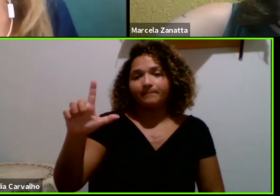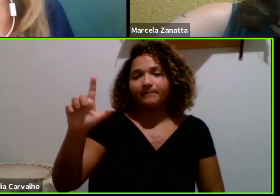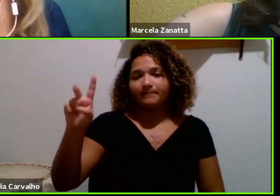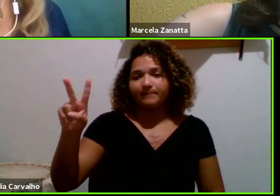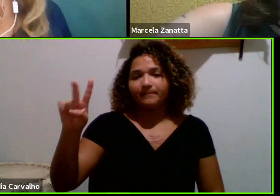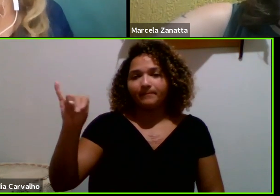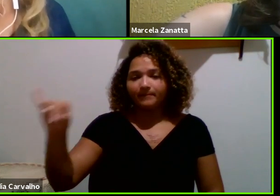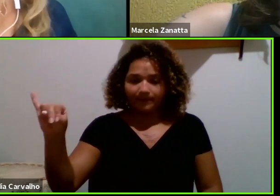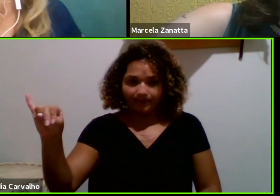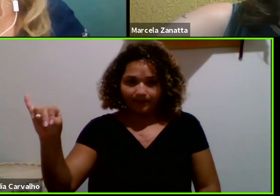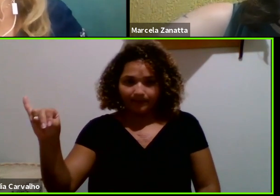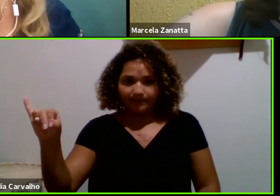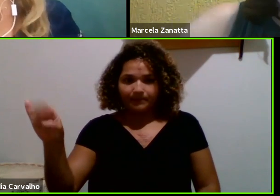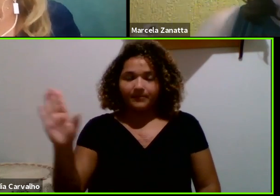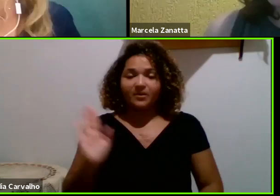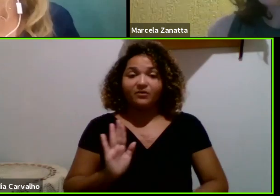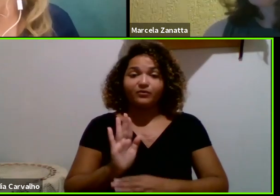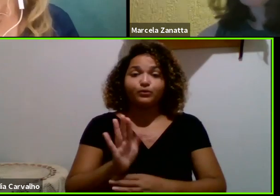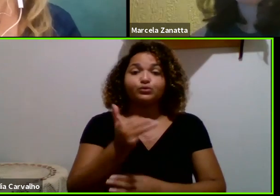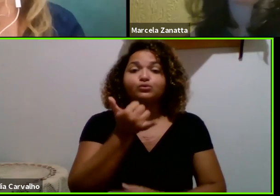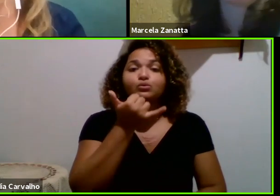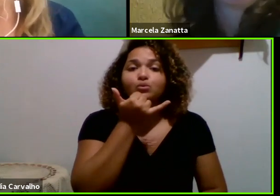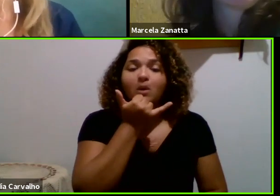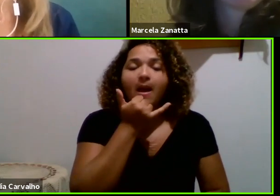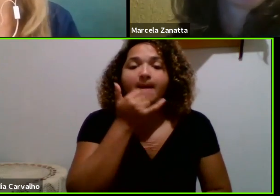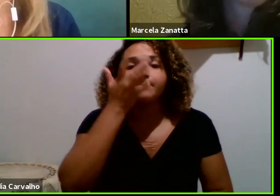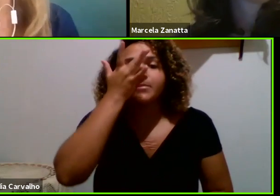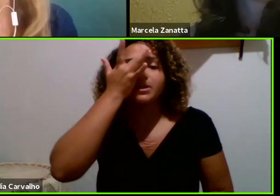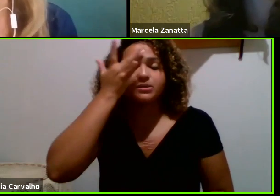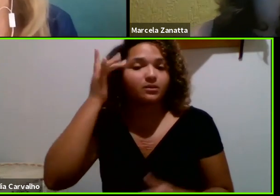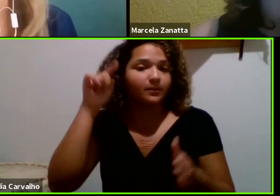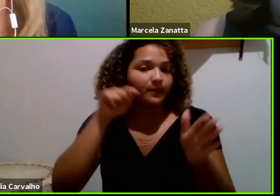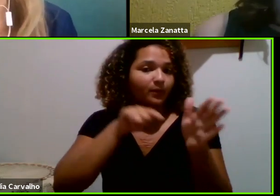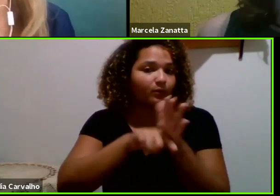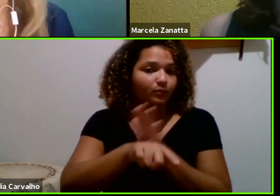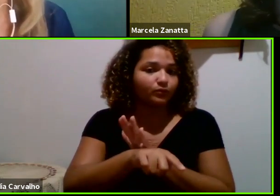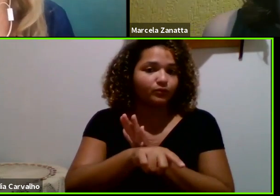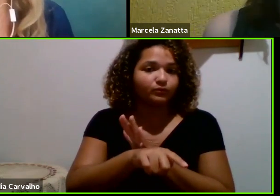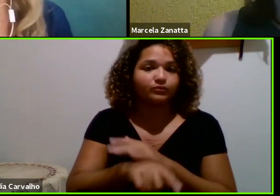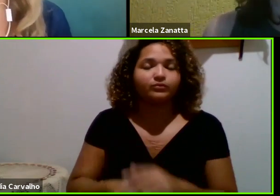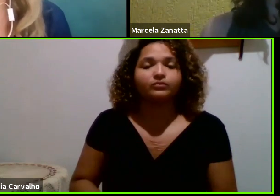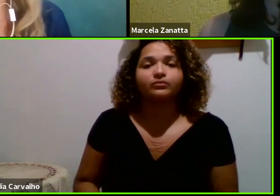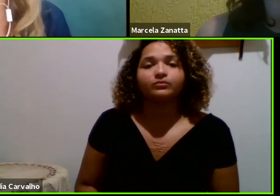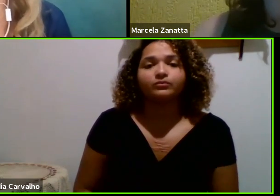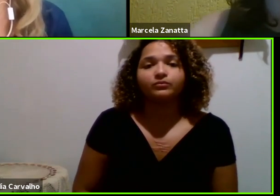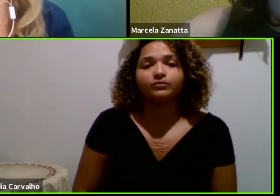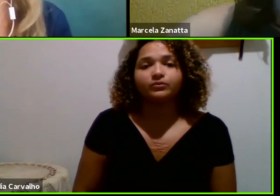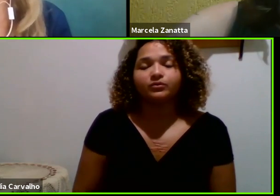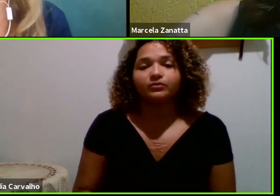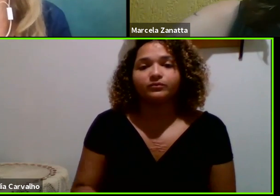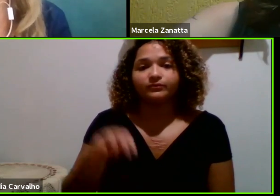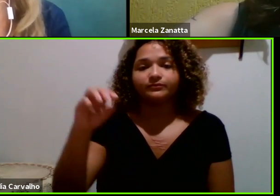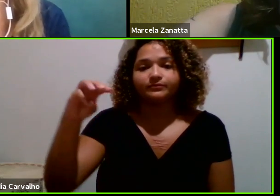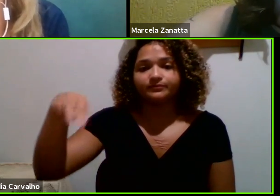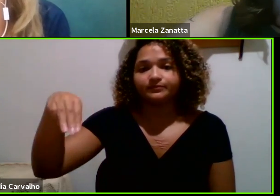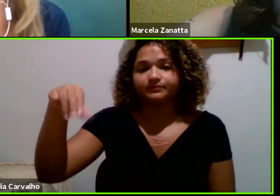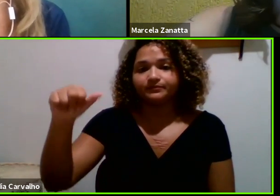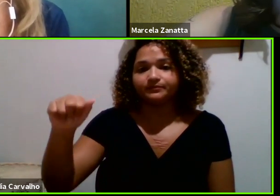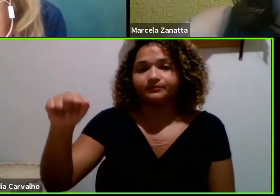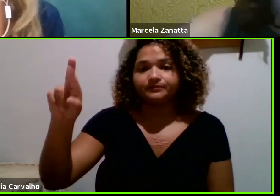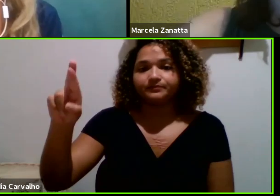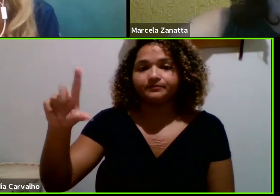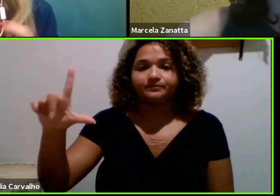tá? Então, a gente precisa relaxar os ligamentos dessa pelve, porque os ligamentos dessa pelve,